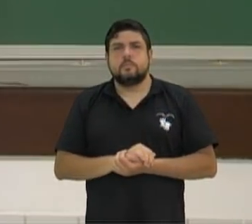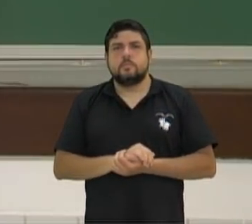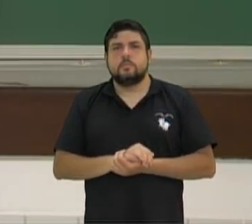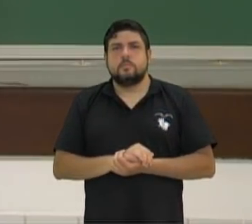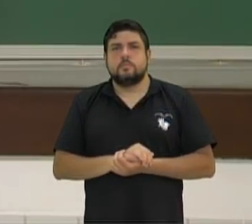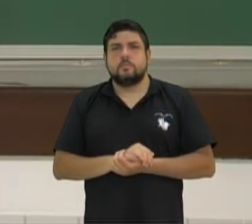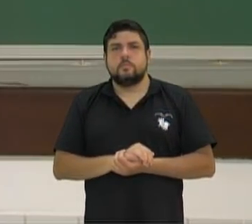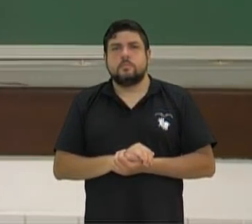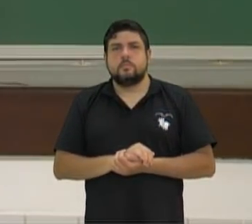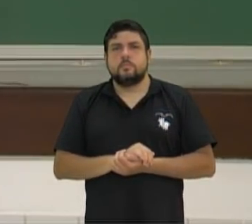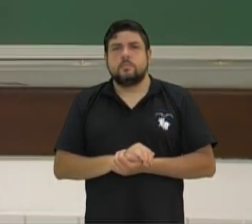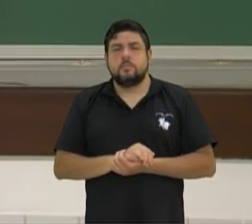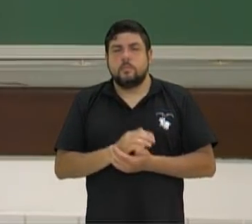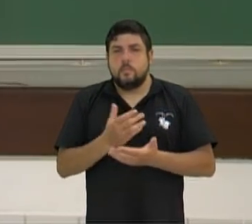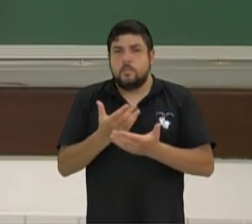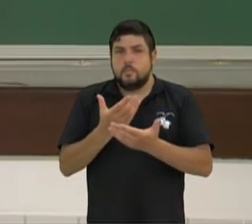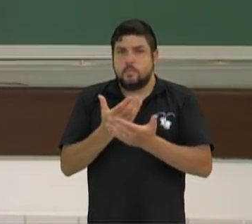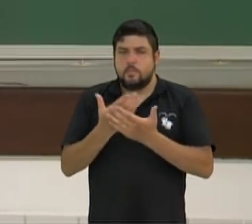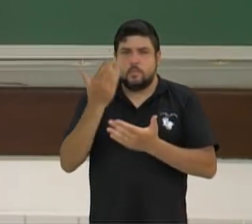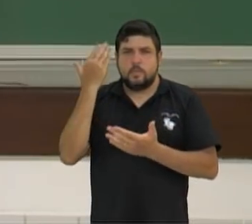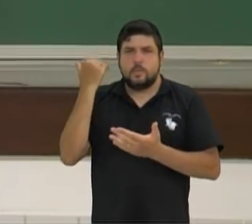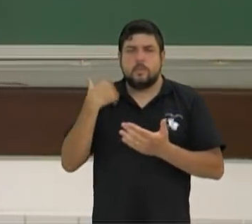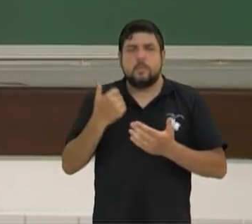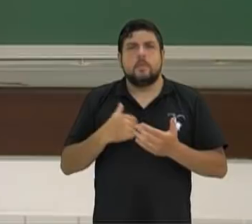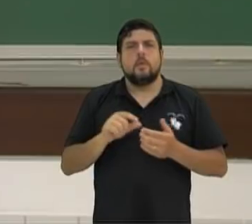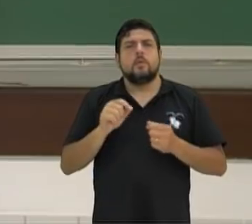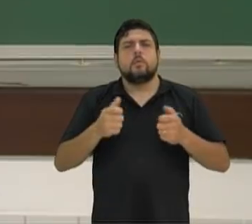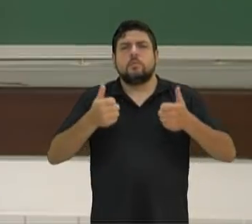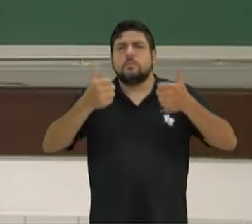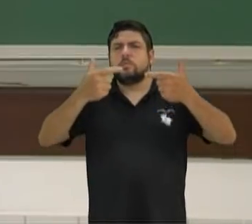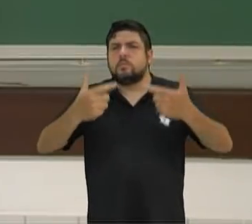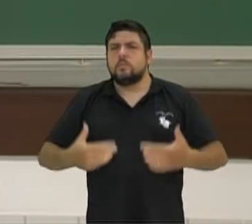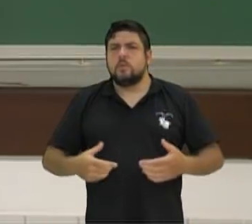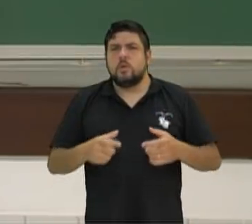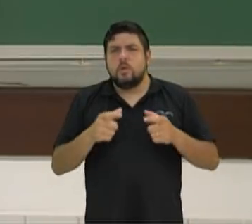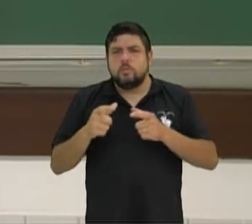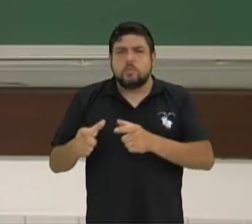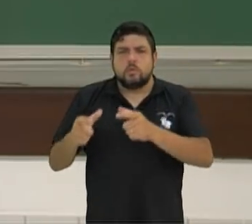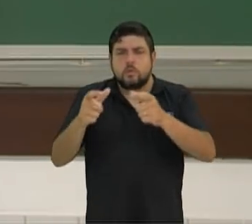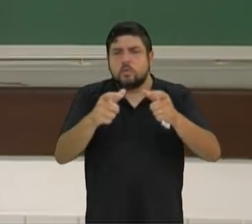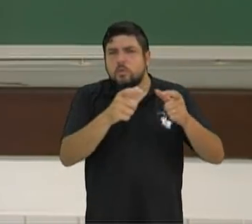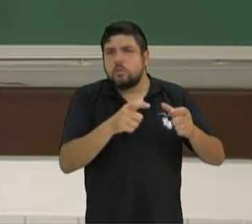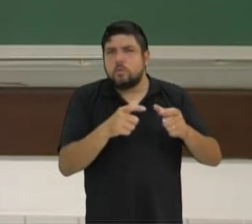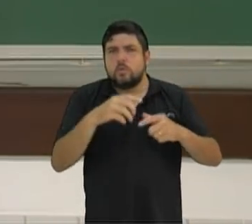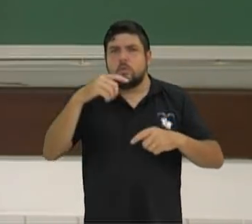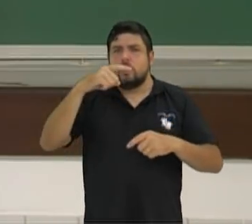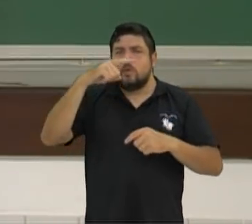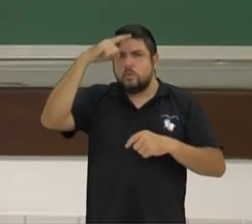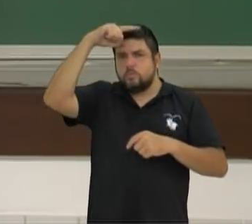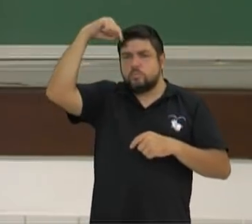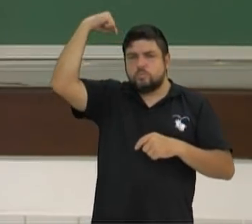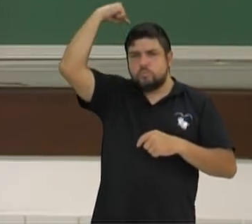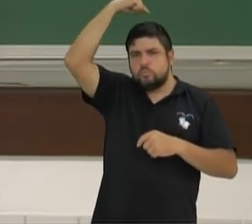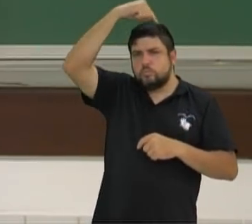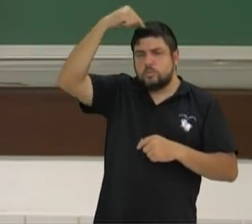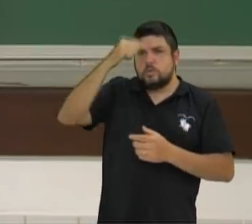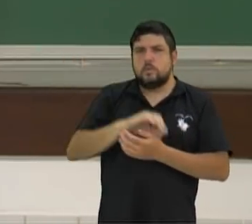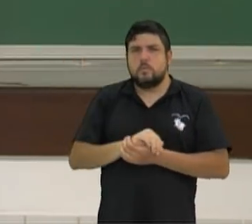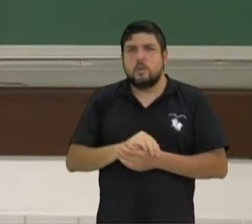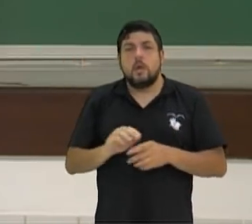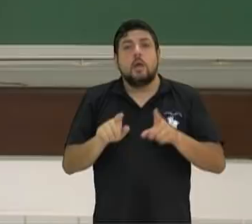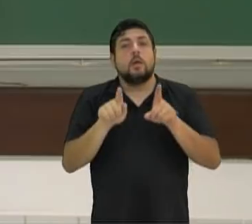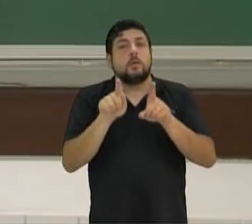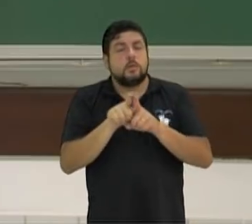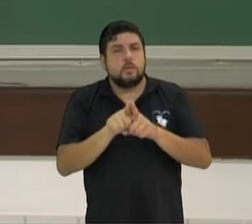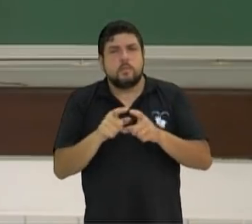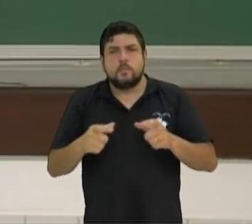nas aulas anteriores, nós falamos dos lugares sagrados construídos e naturais, também falamos das cidades sagradas,